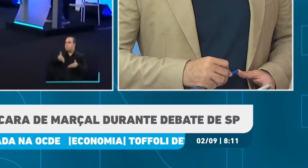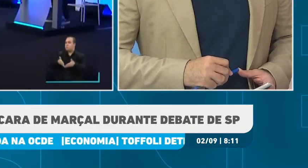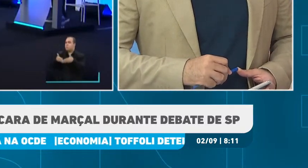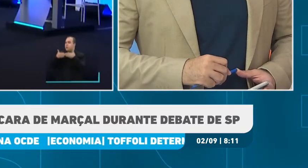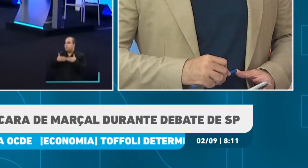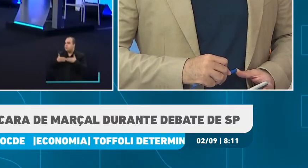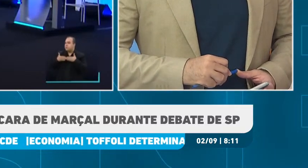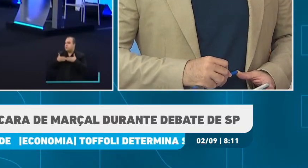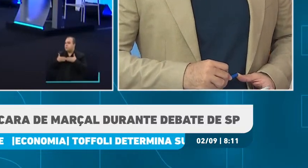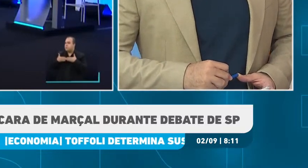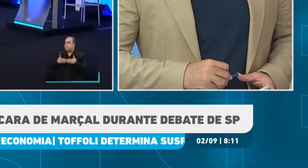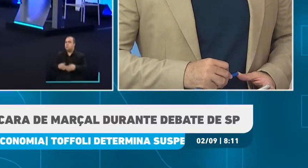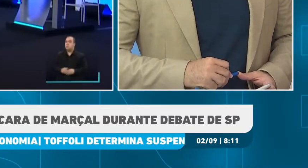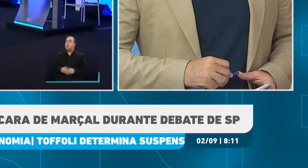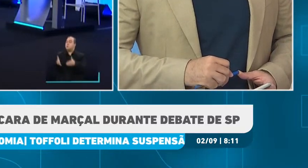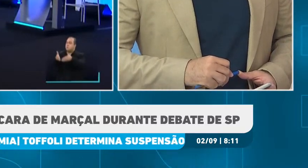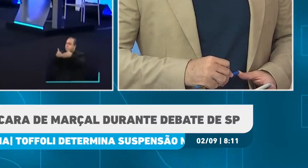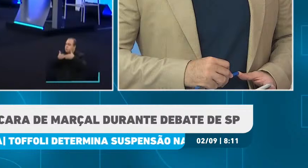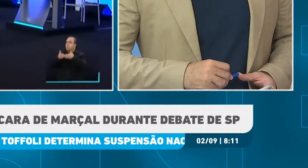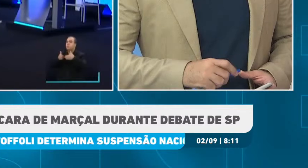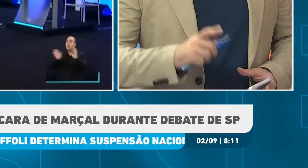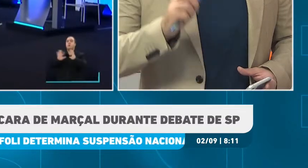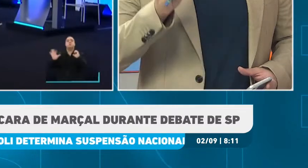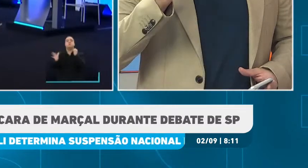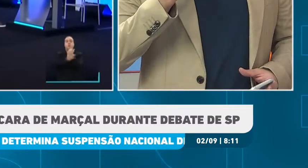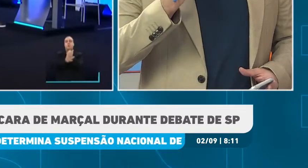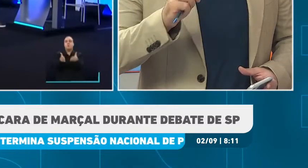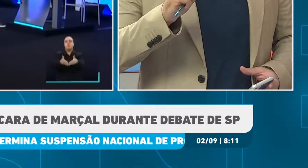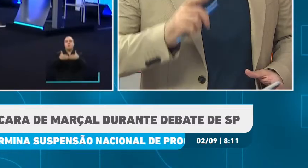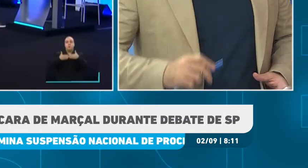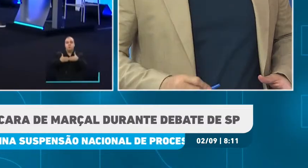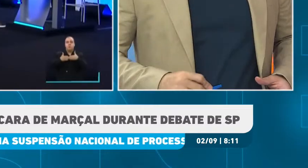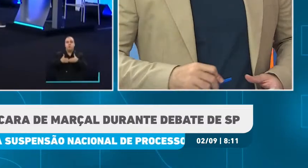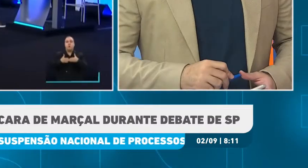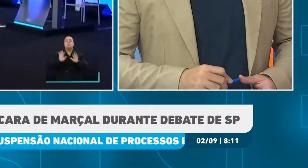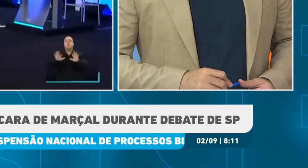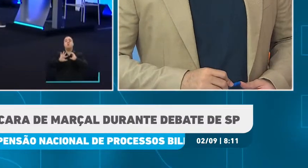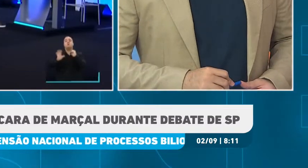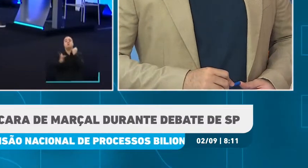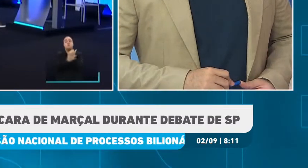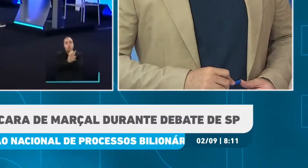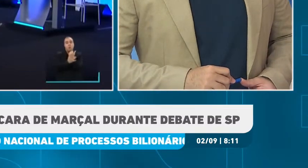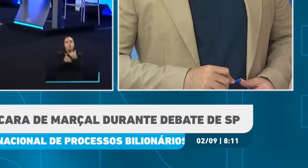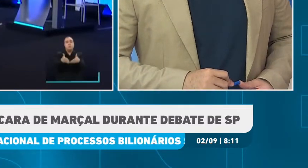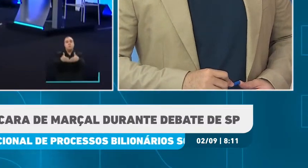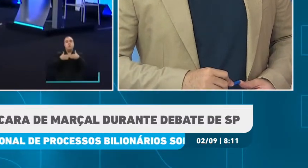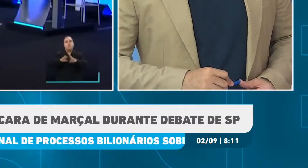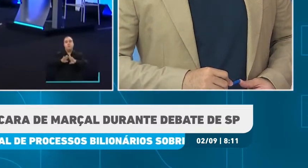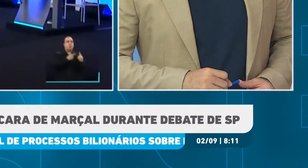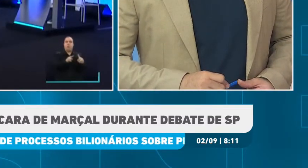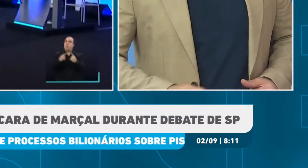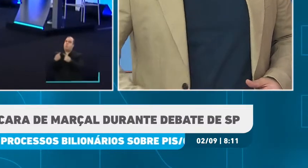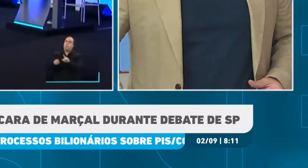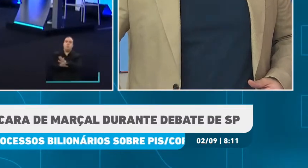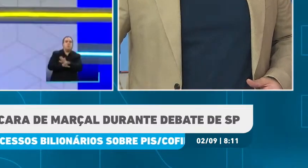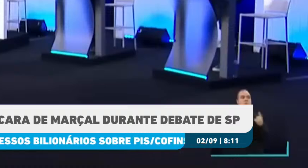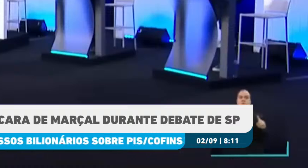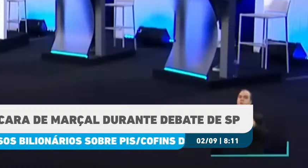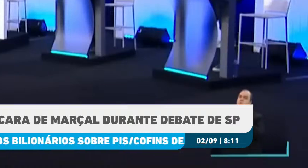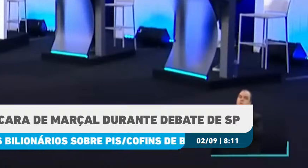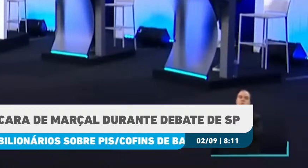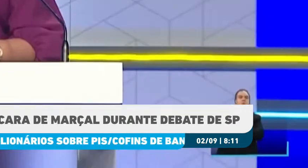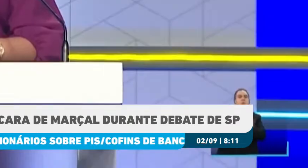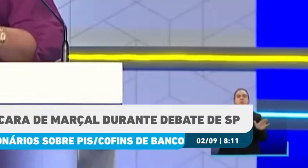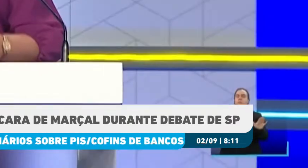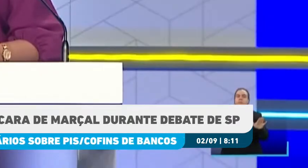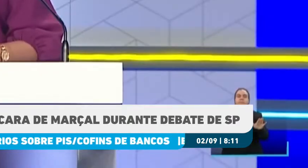É o que a gente acompanha agora na sua tela, bate-boca entre Datena e Pablo Marçal. A